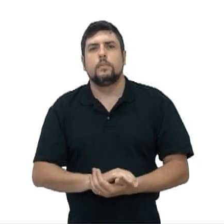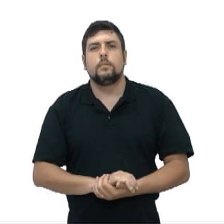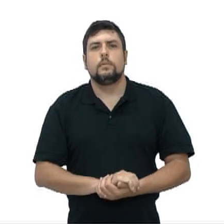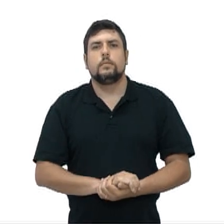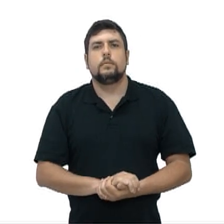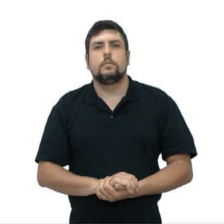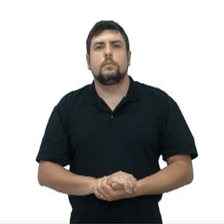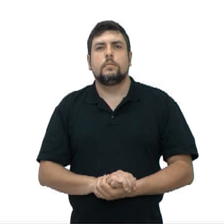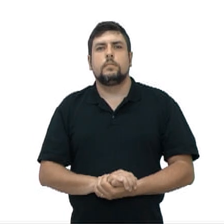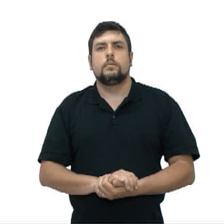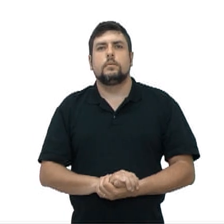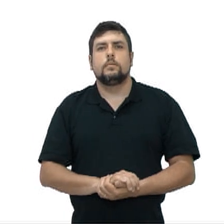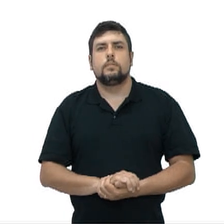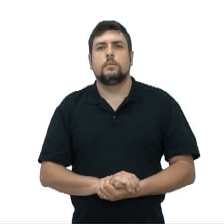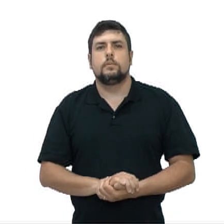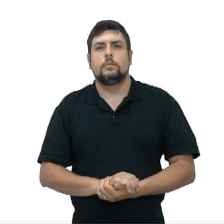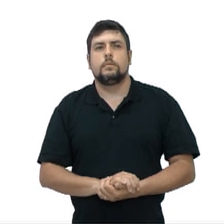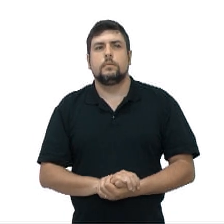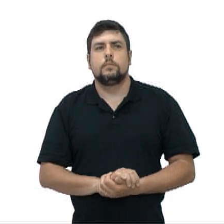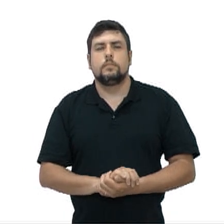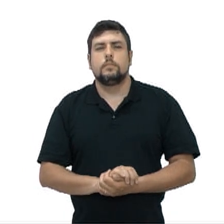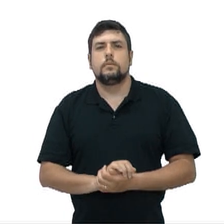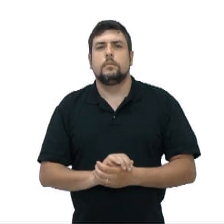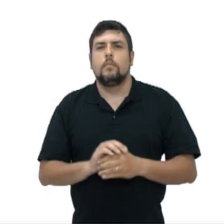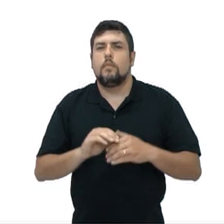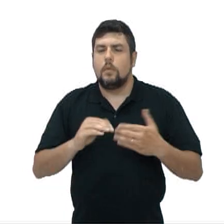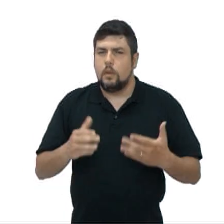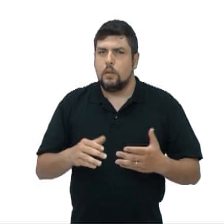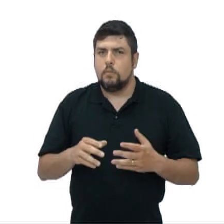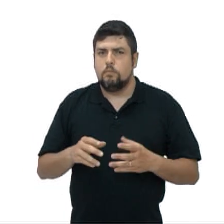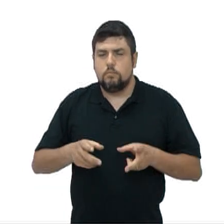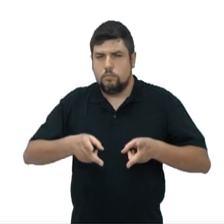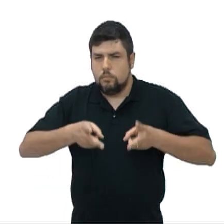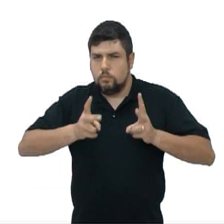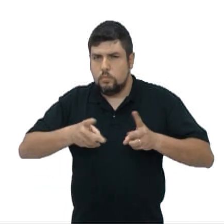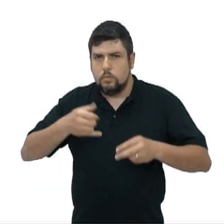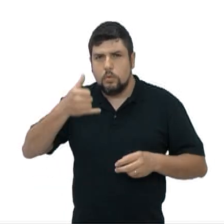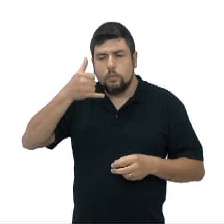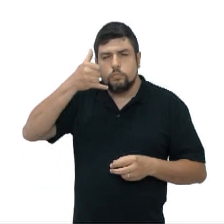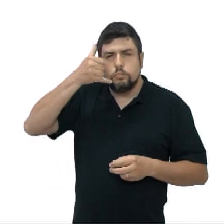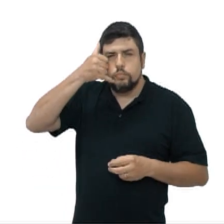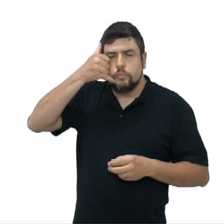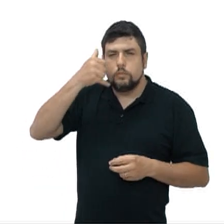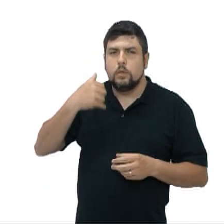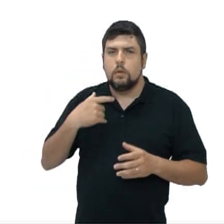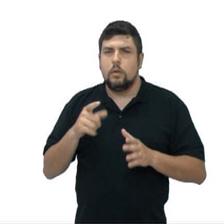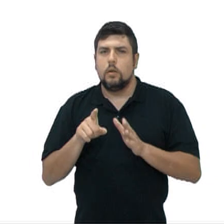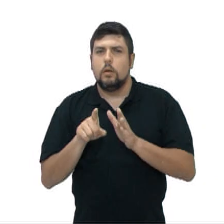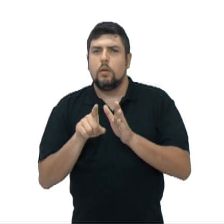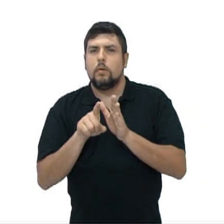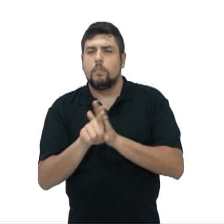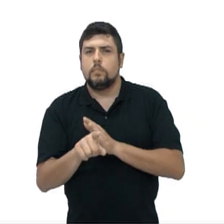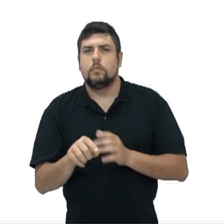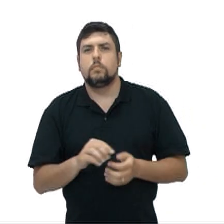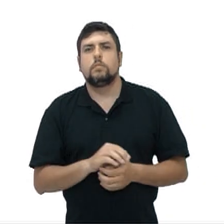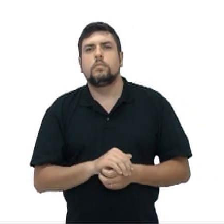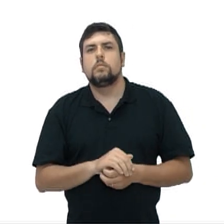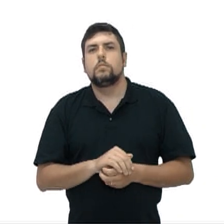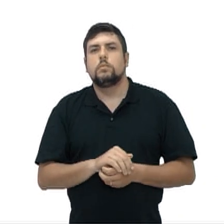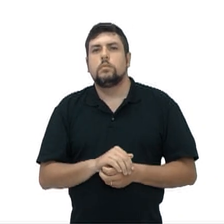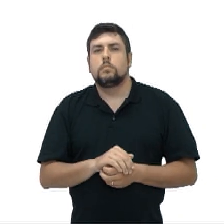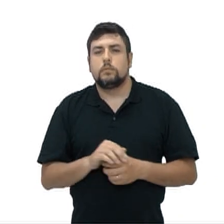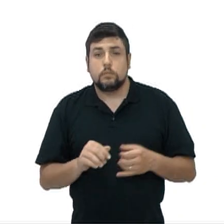Ainda considerando aqui o estudo dos smartphones, né, eu pus aqui uma perguntinha aqui, ó. Quanto de